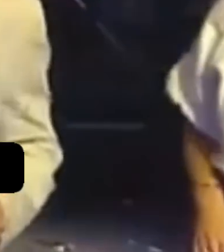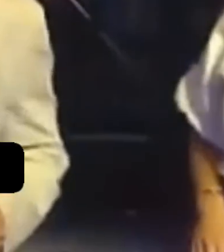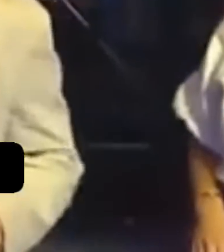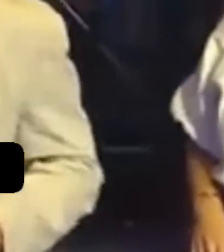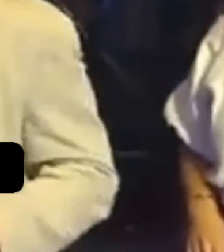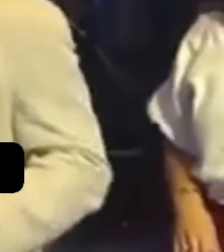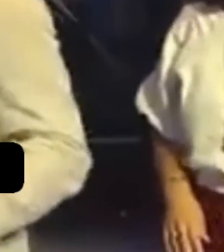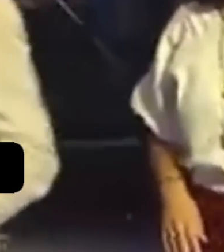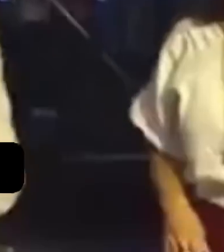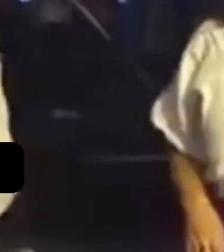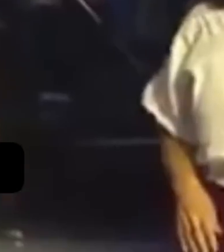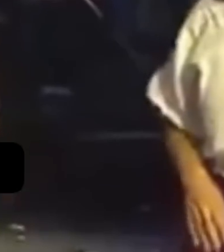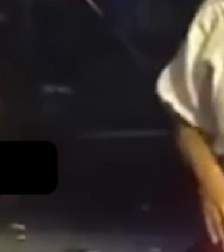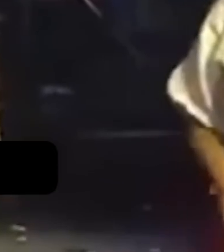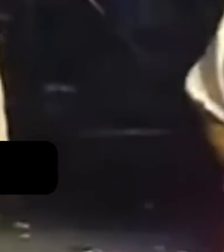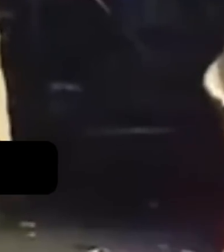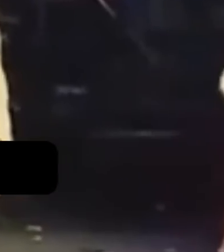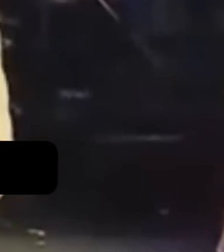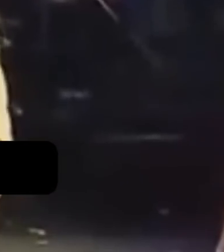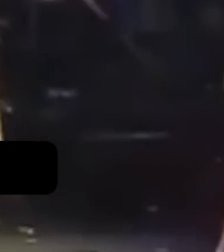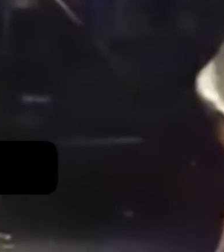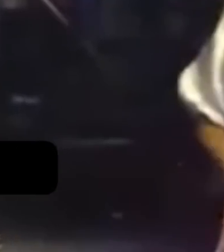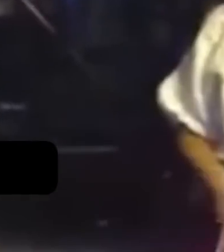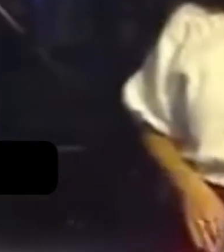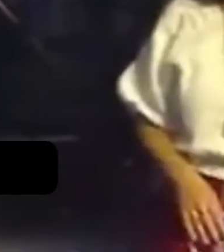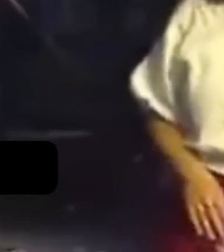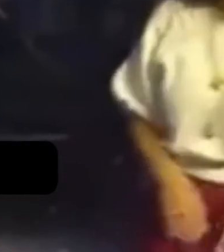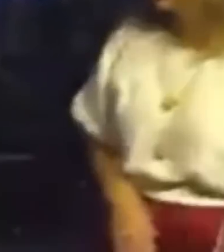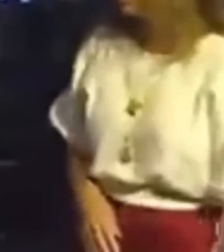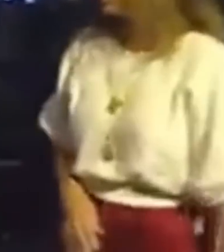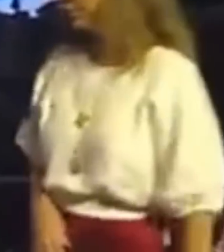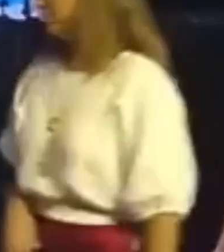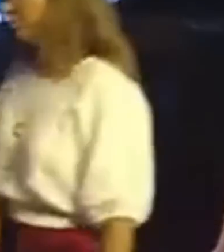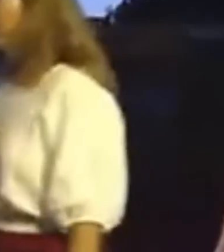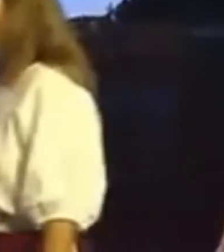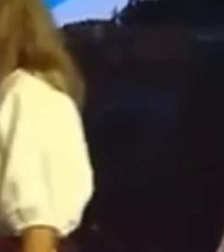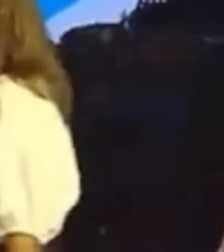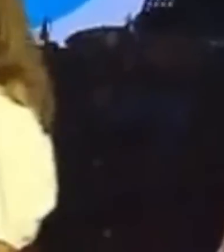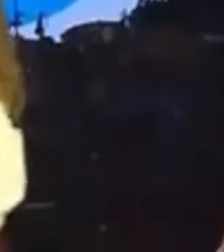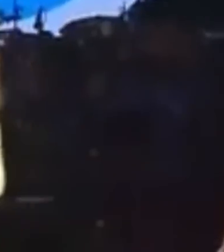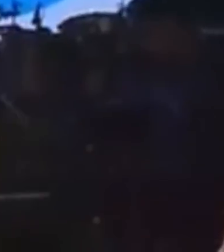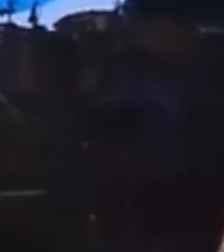você quer. A mulher tá morrendo, Lula. Nosso povo tá morrendo, Lula.